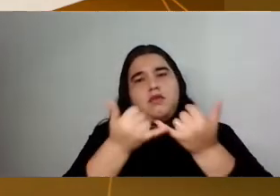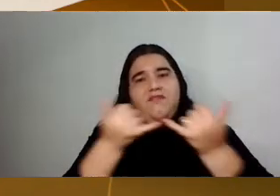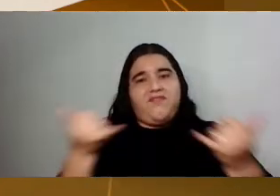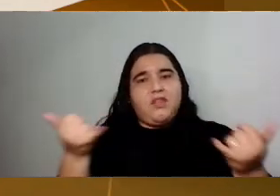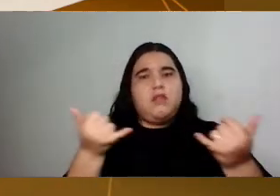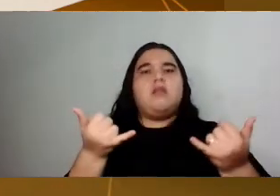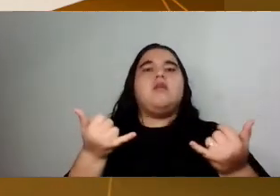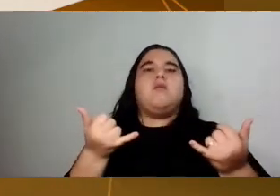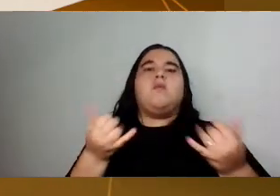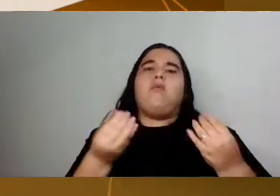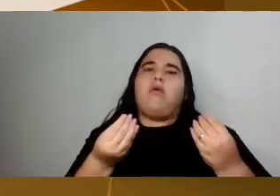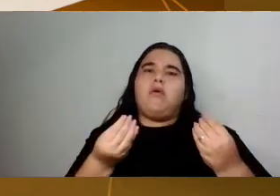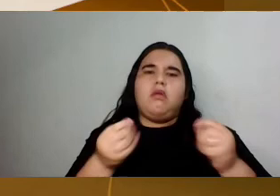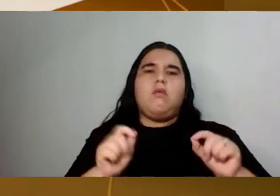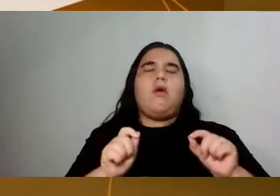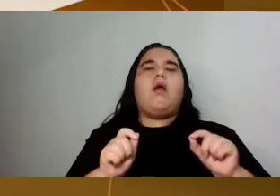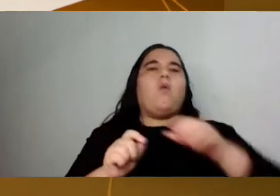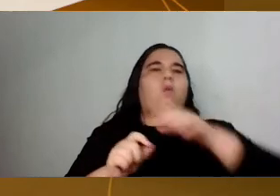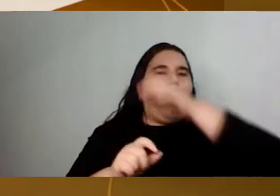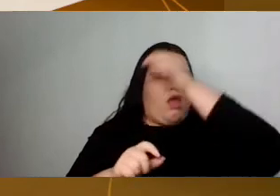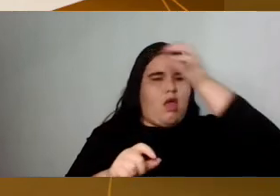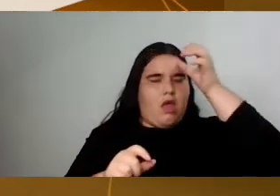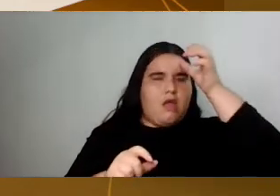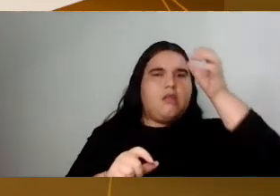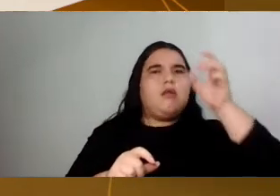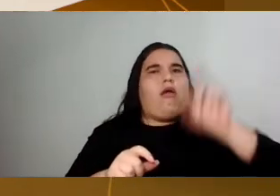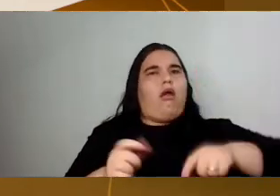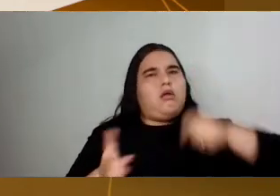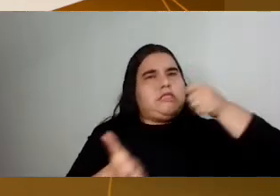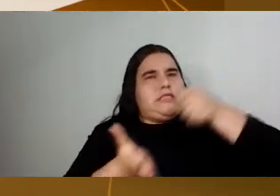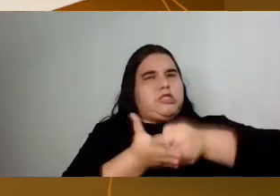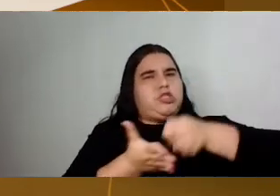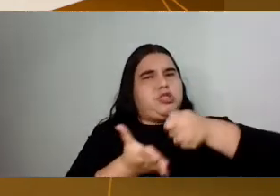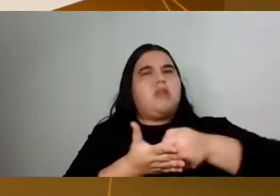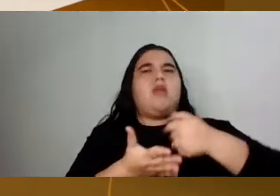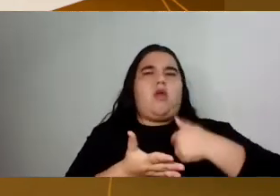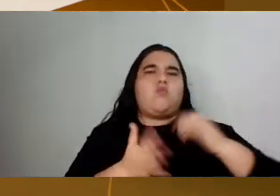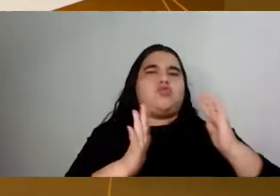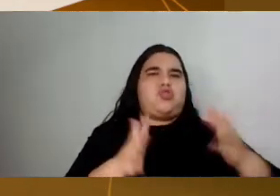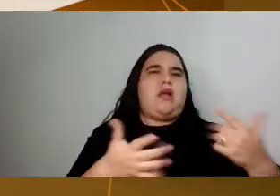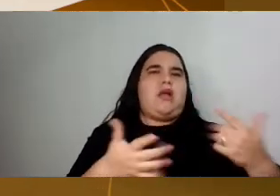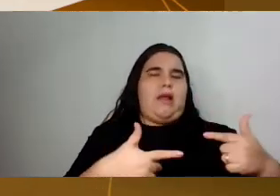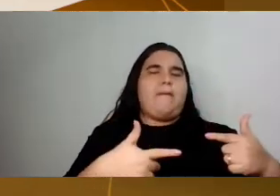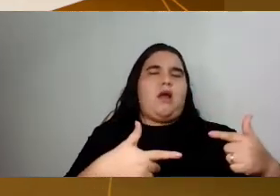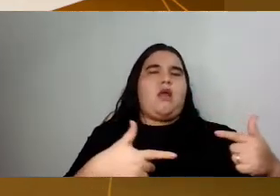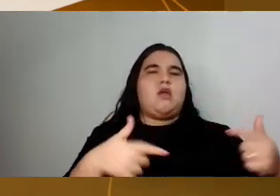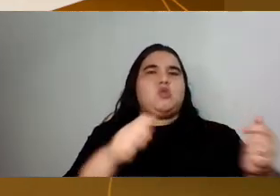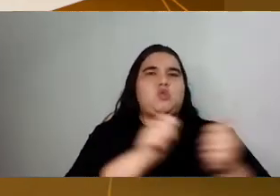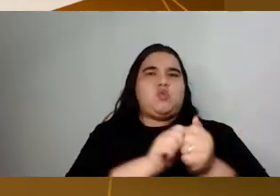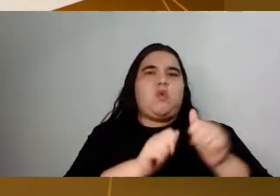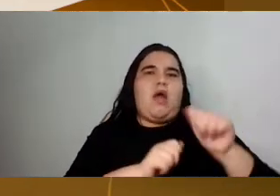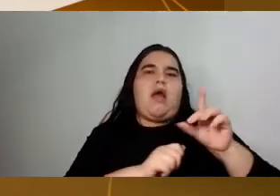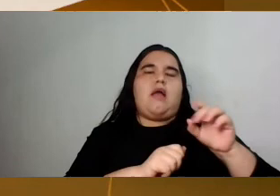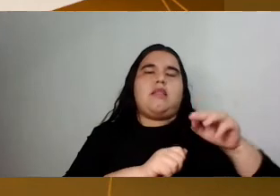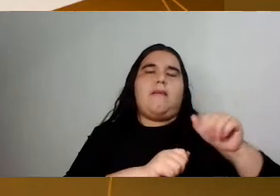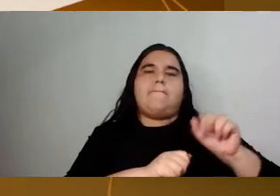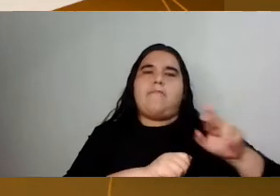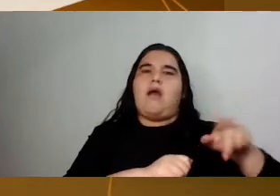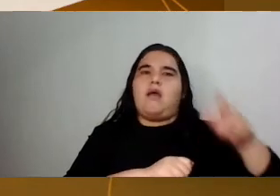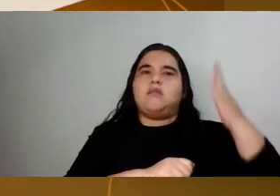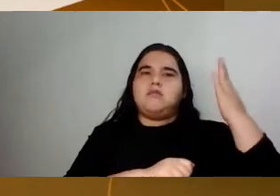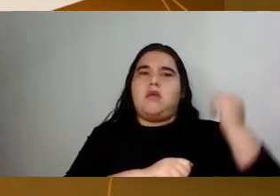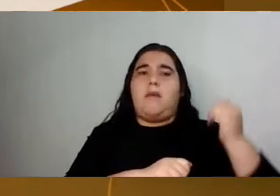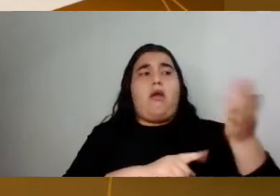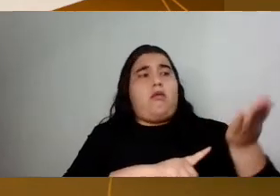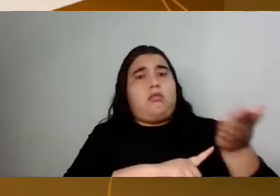cliente realmente bem exigente. A gente vem trabalhando com a Ademar, ele realmente é bem criterioso com relação a isso. As tecnologias que ele tem envolvido é